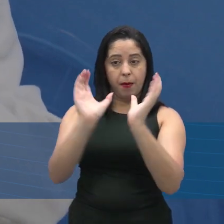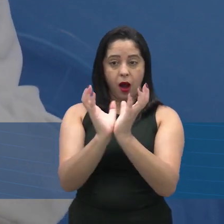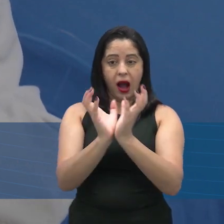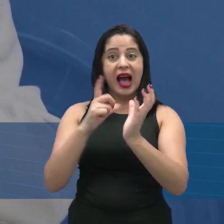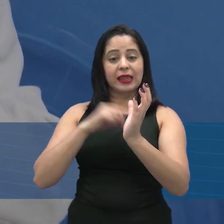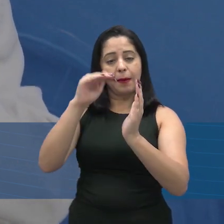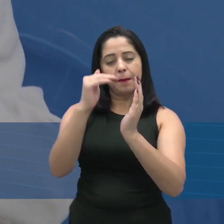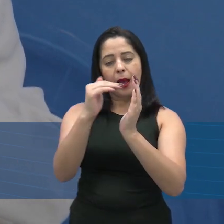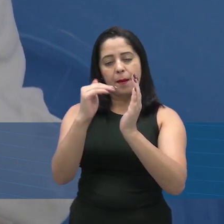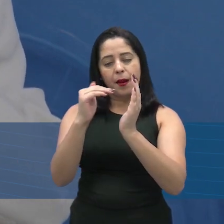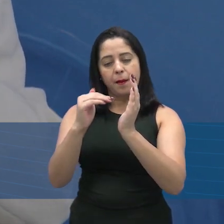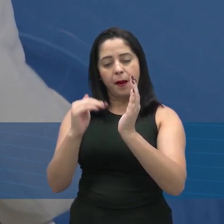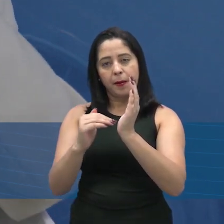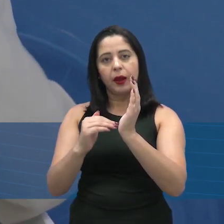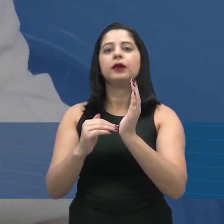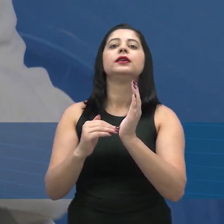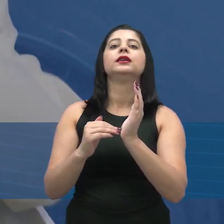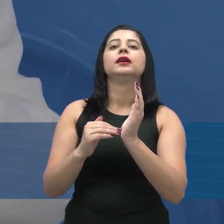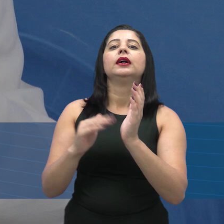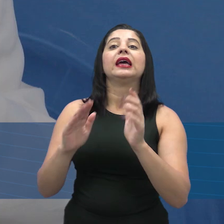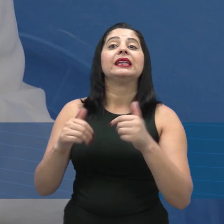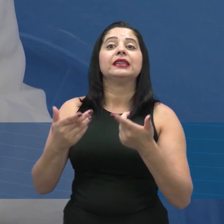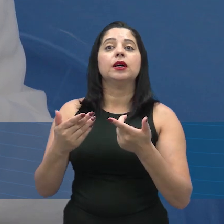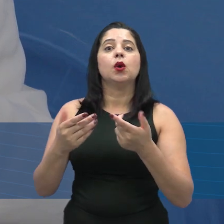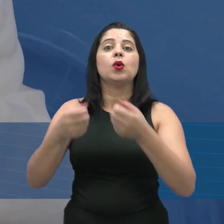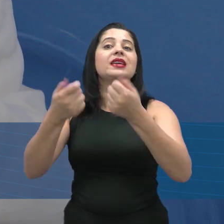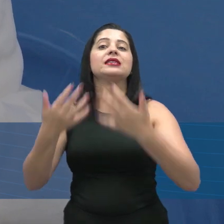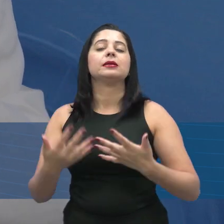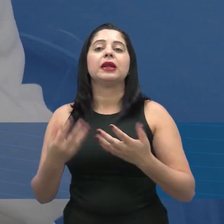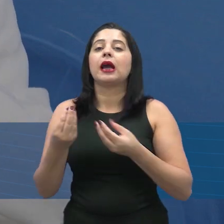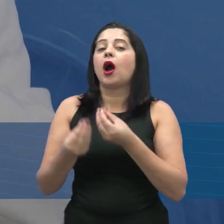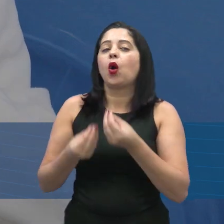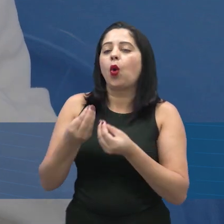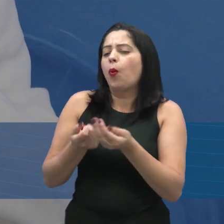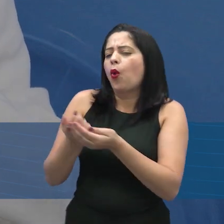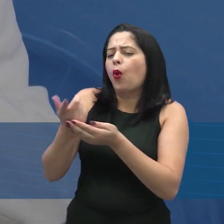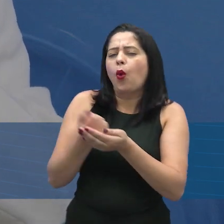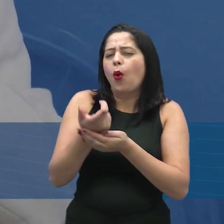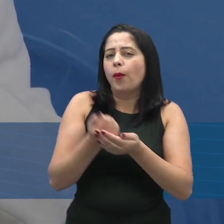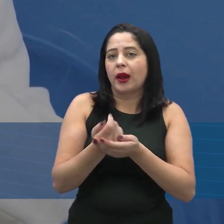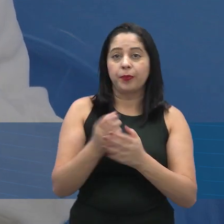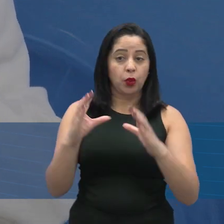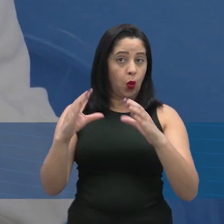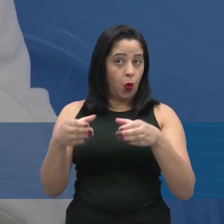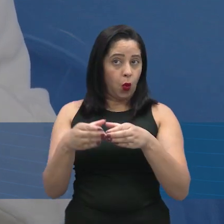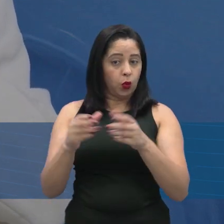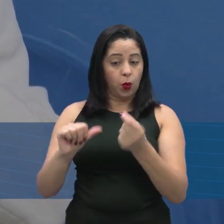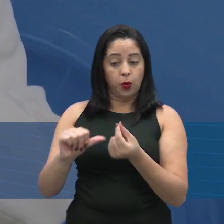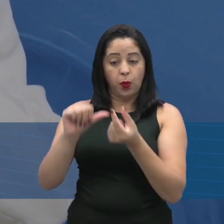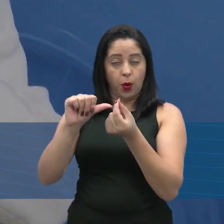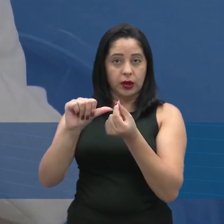muito importante, que é o modelo de consumo que eu vou ter, né? Que a classe média, eu costumo dizer